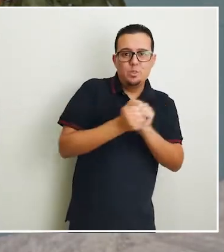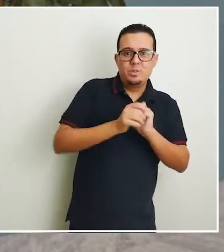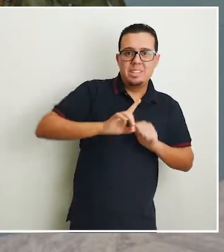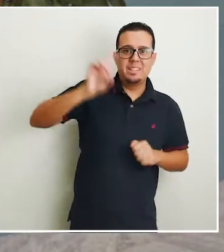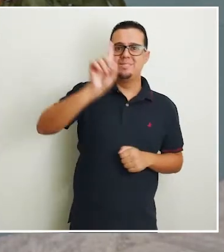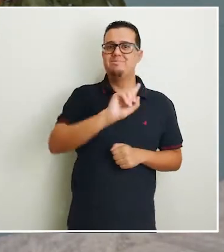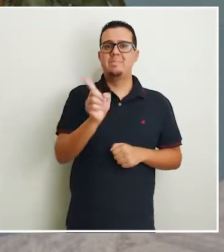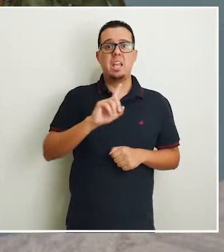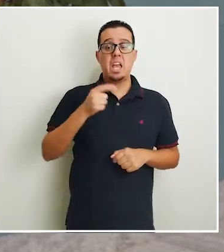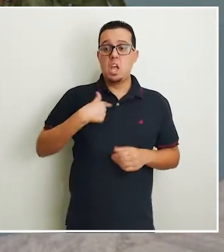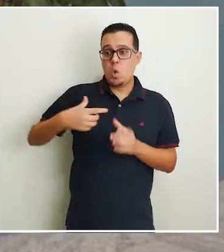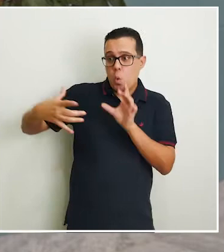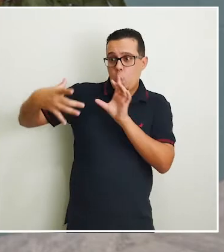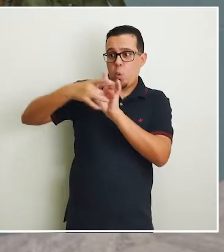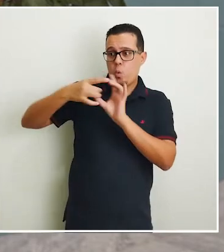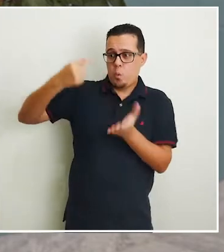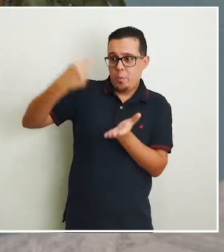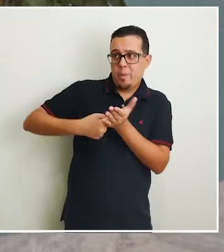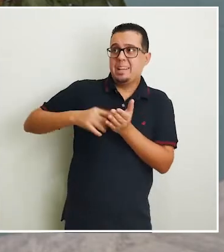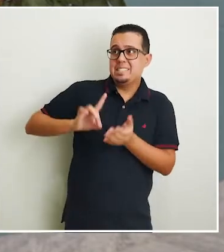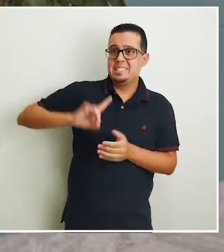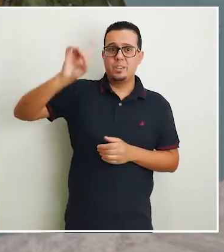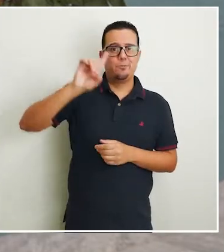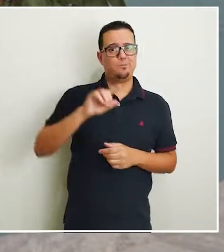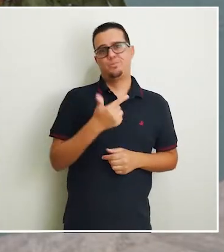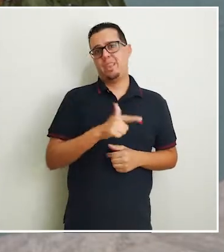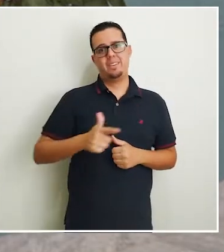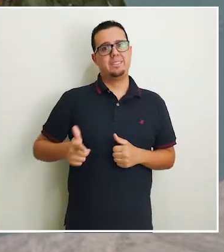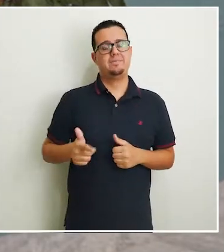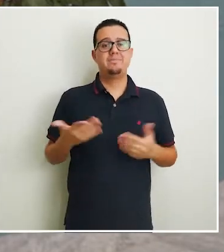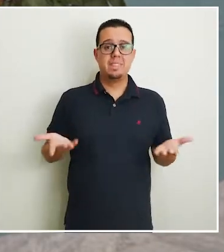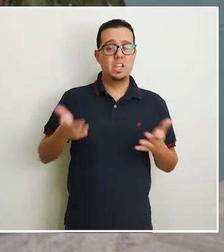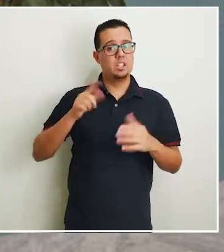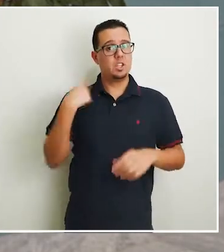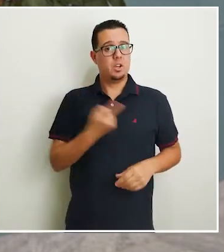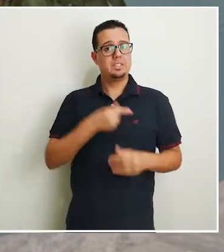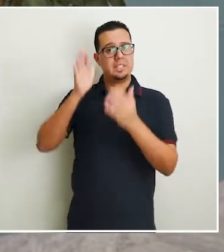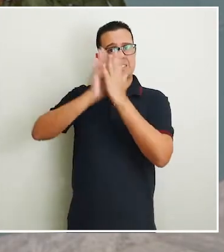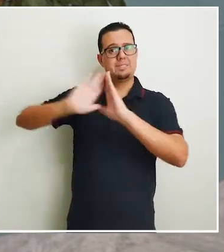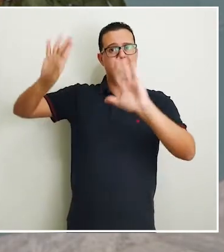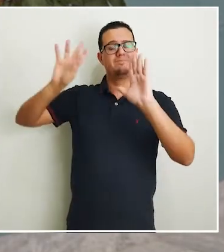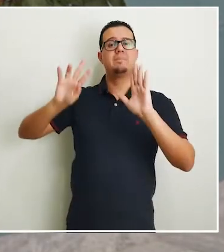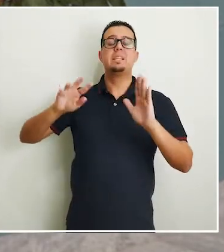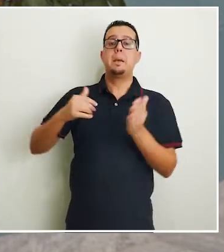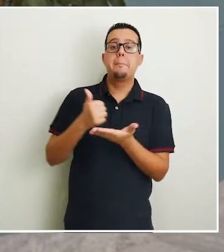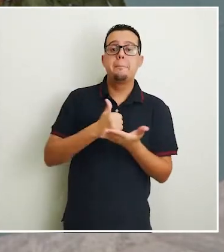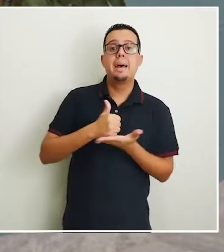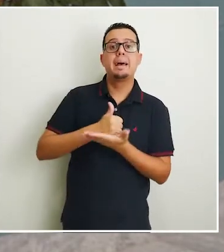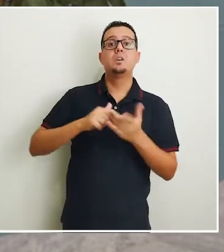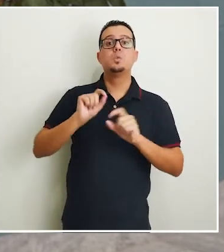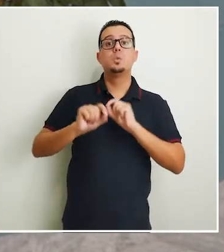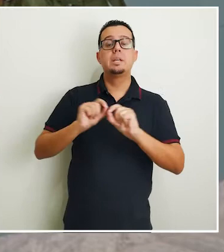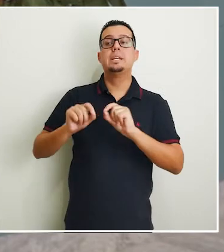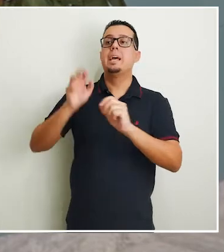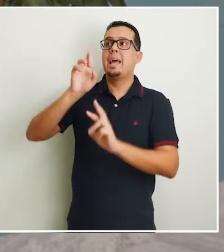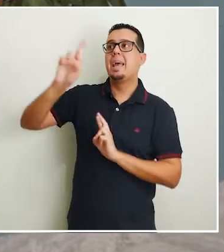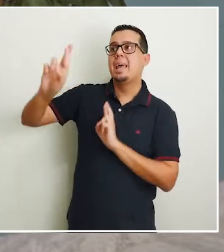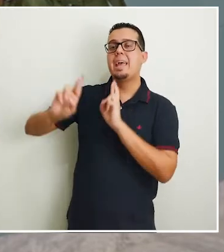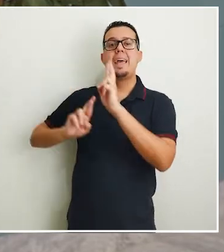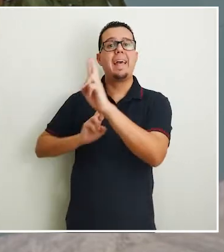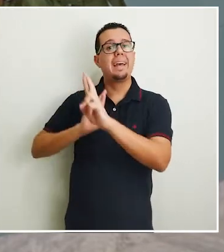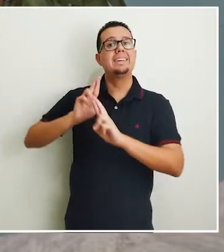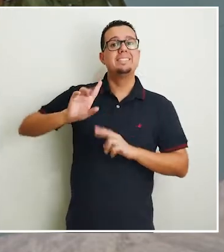em uma aliança pactual com Deus. Por isso, a nossa adoração se baseia em um relacionamento com Deus, um